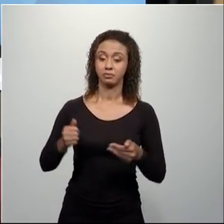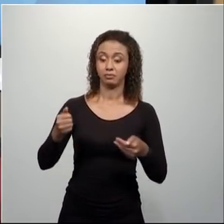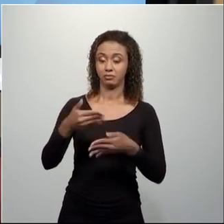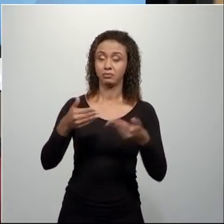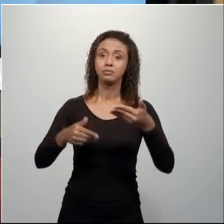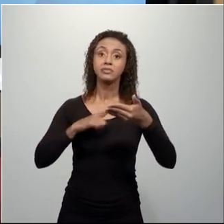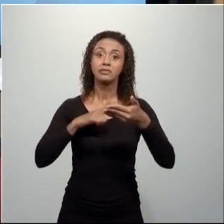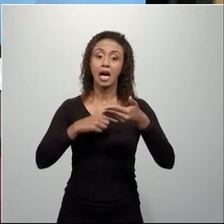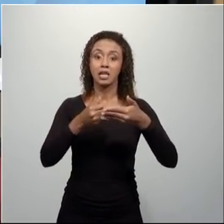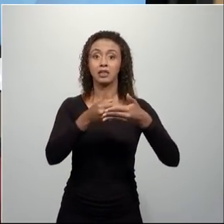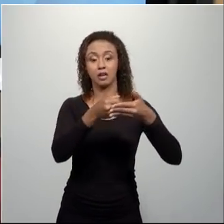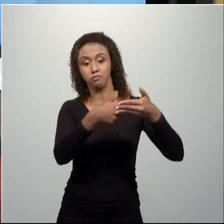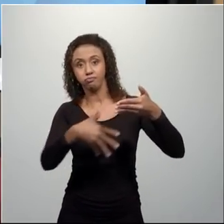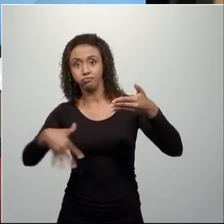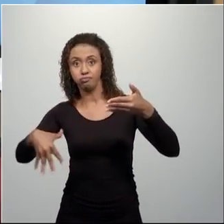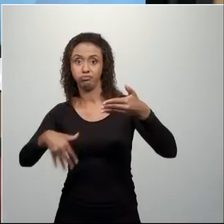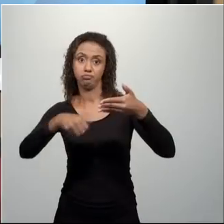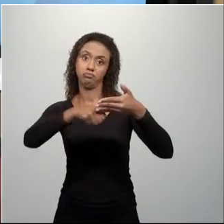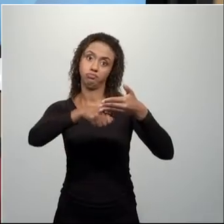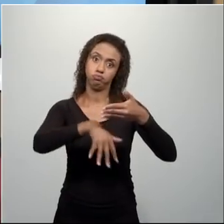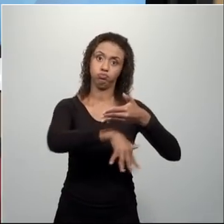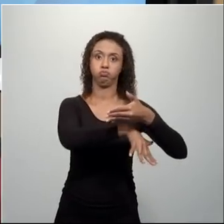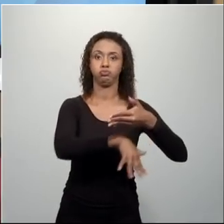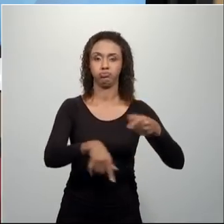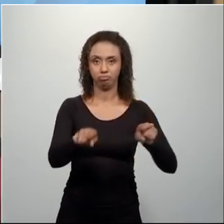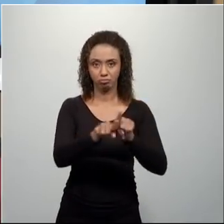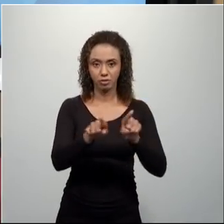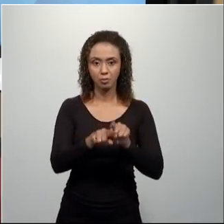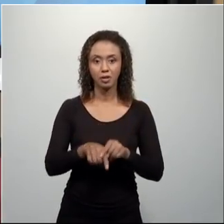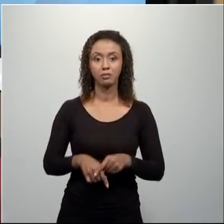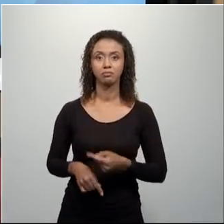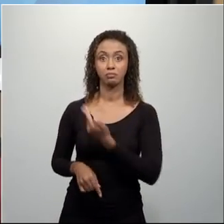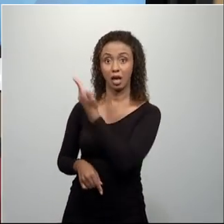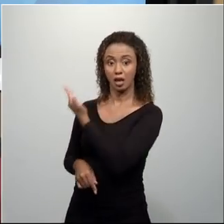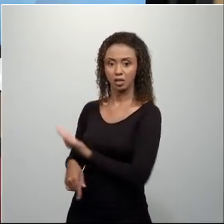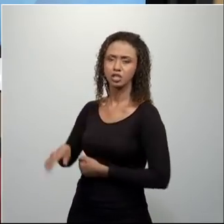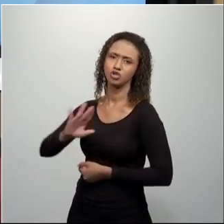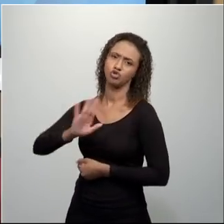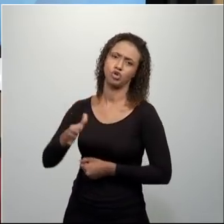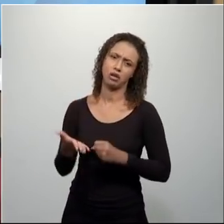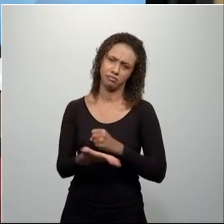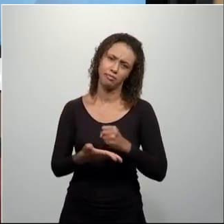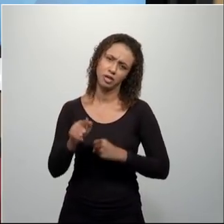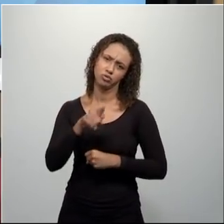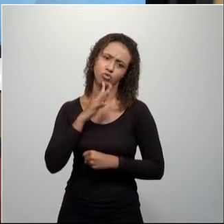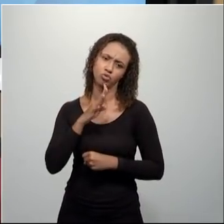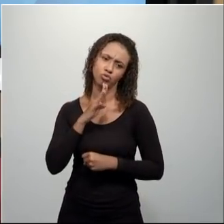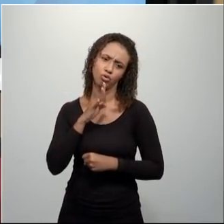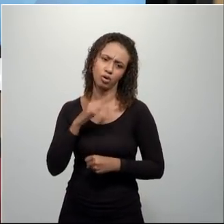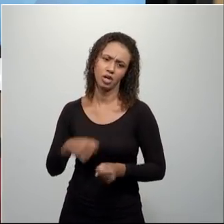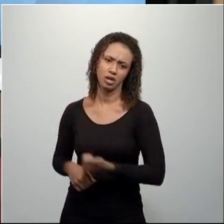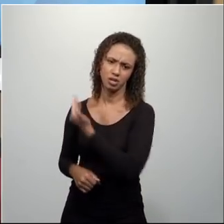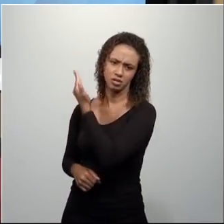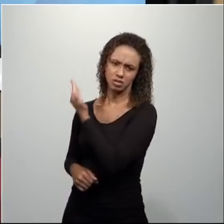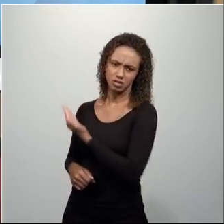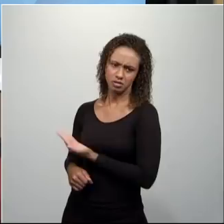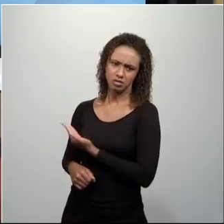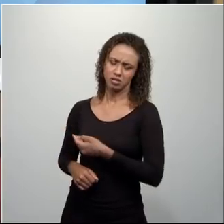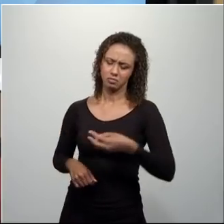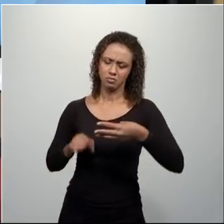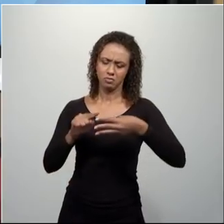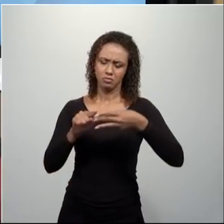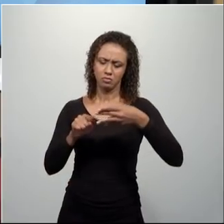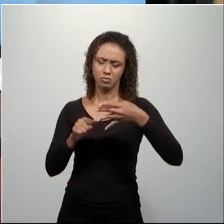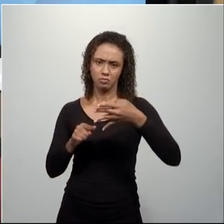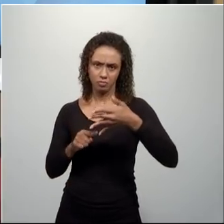o que vocês já tiveram aula foram essas aqui há conceitos básicos torrent thor e bitcoin